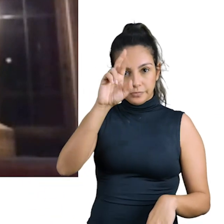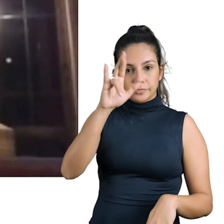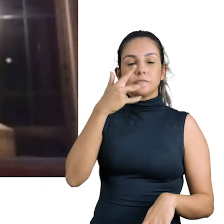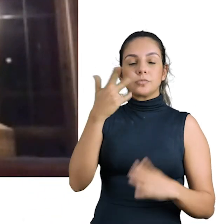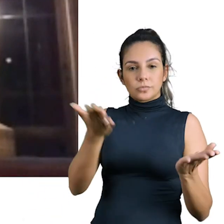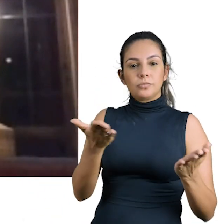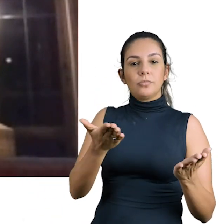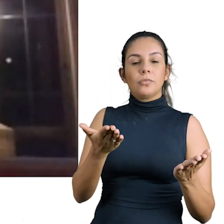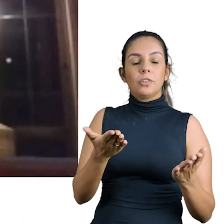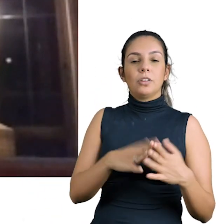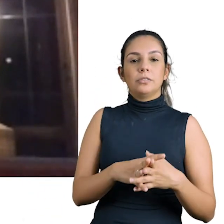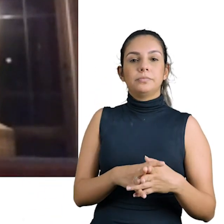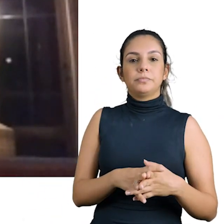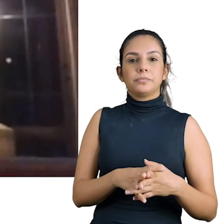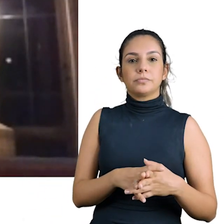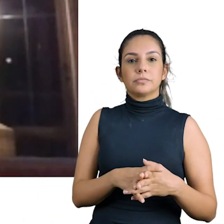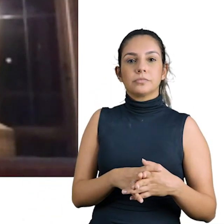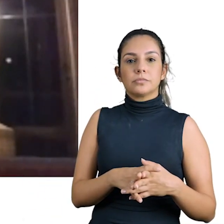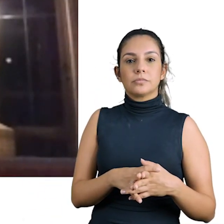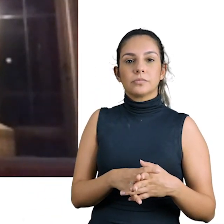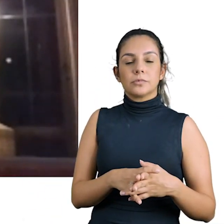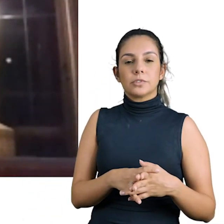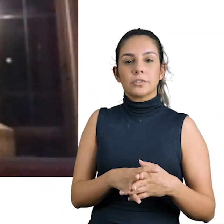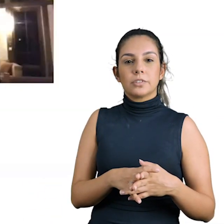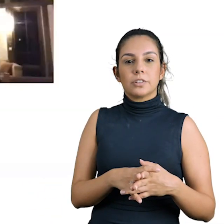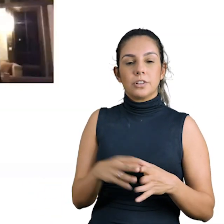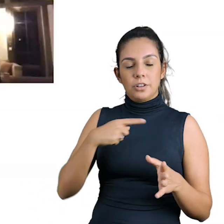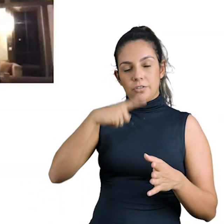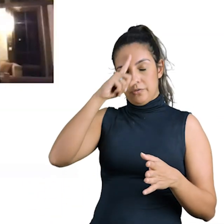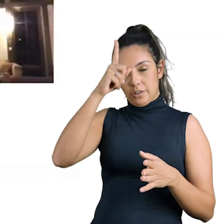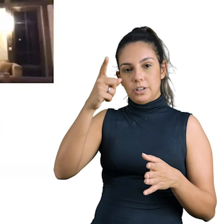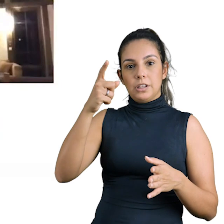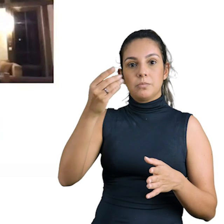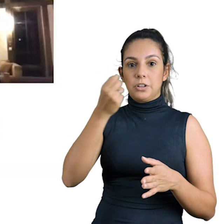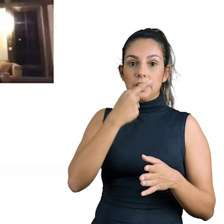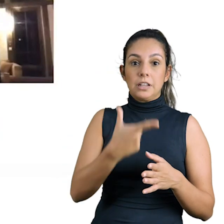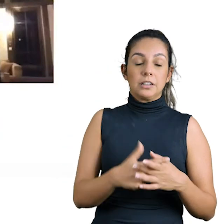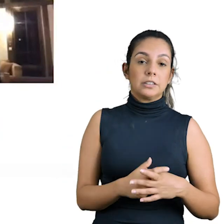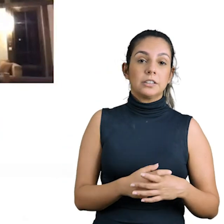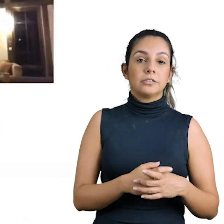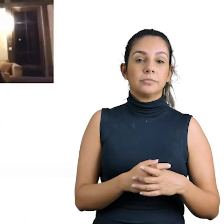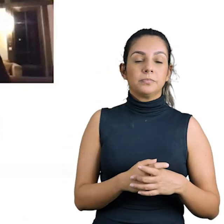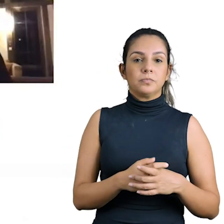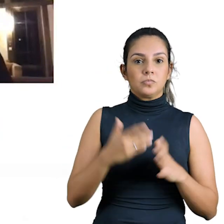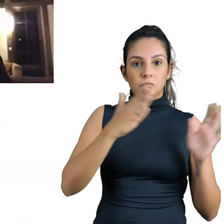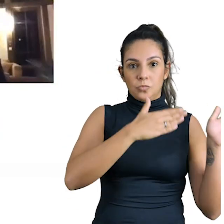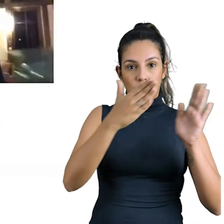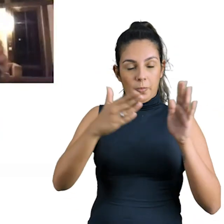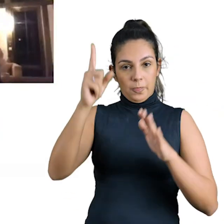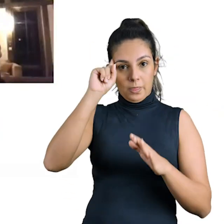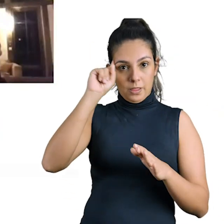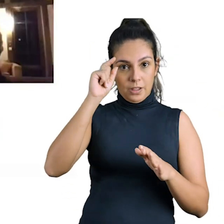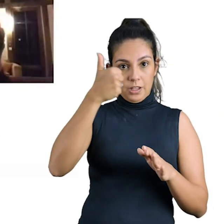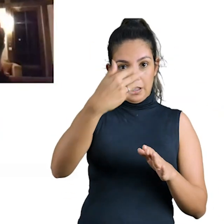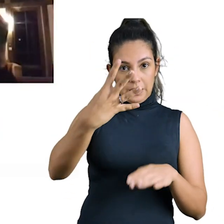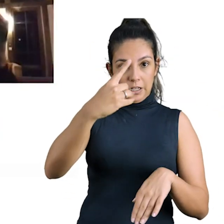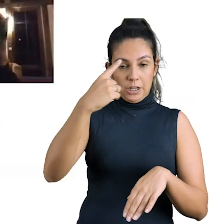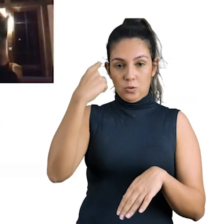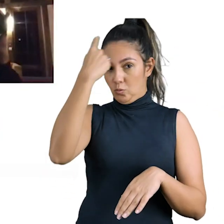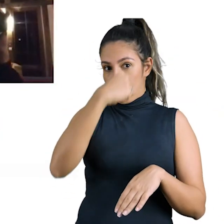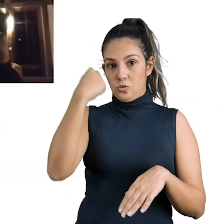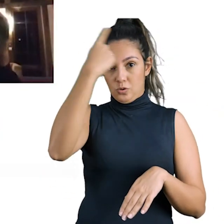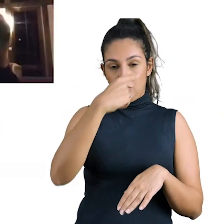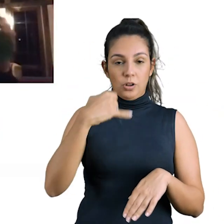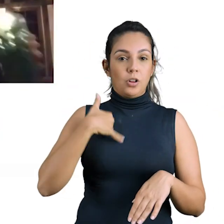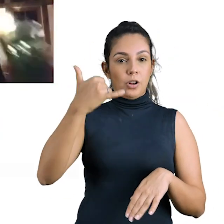verdade, Afonso? Ou seja, o Sérgio Abranches falou muito isso hoje, a questão da médica. Hoje eu inventei um negócio muito engraçado.